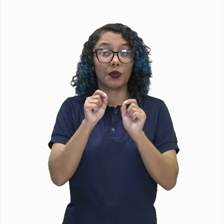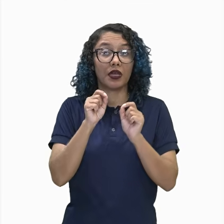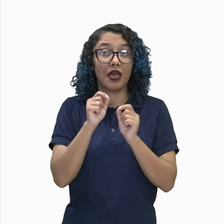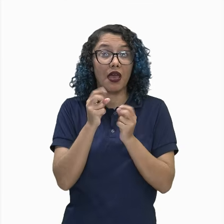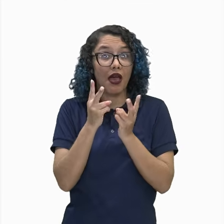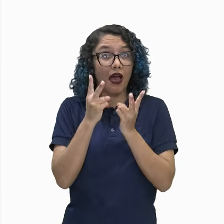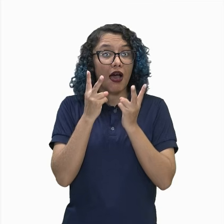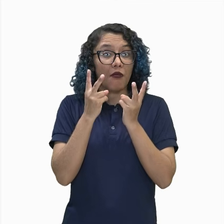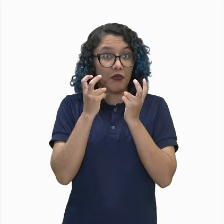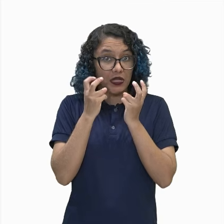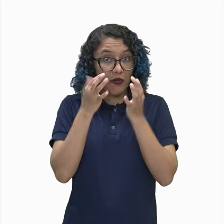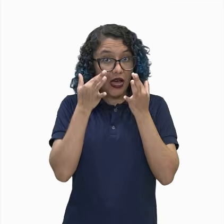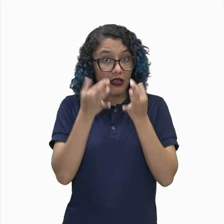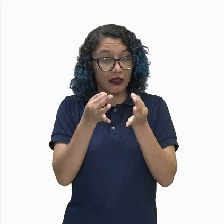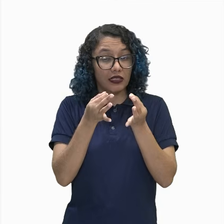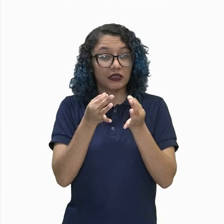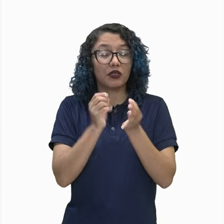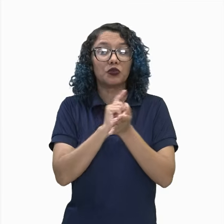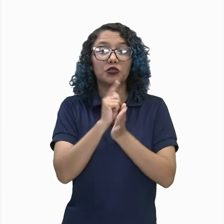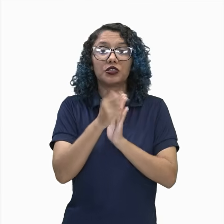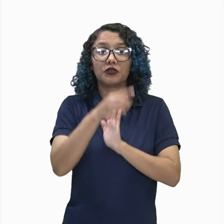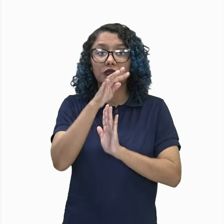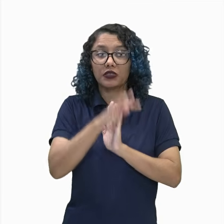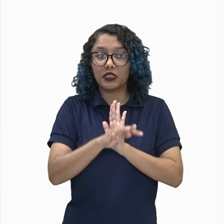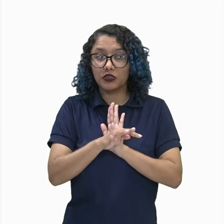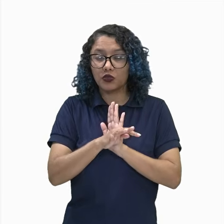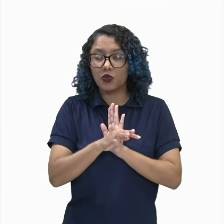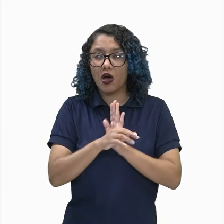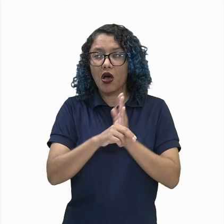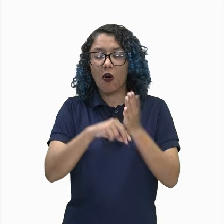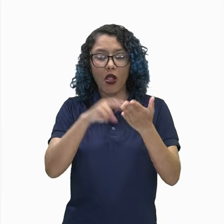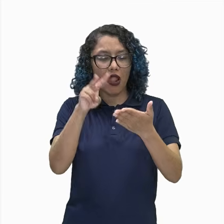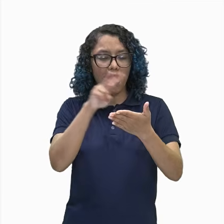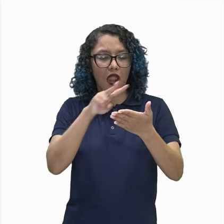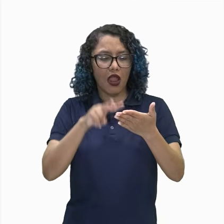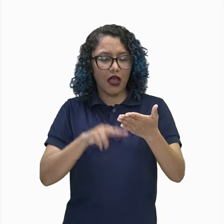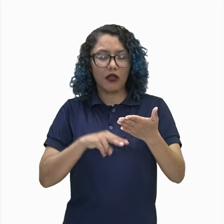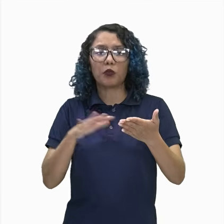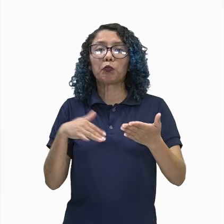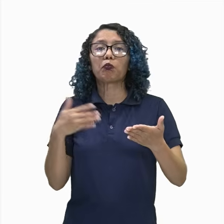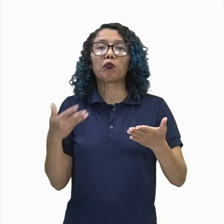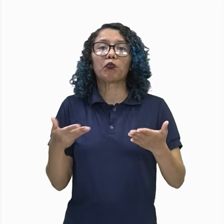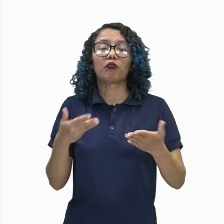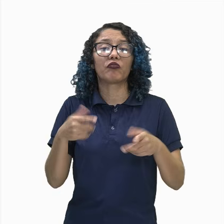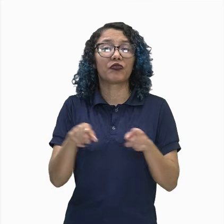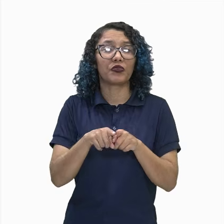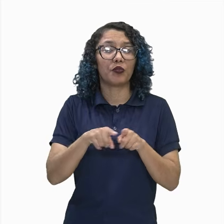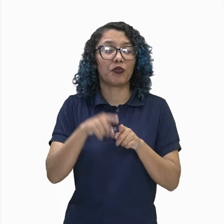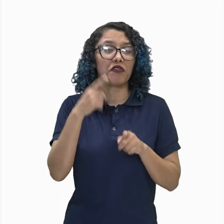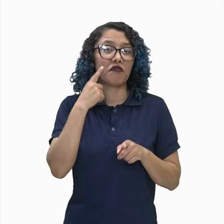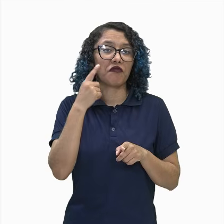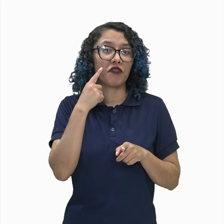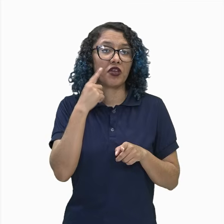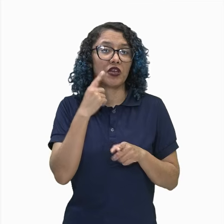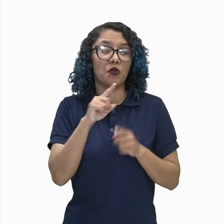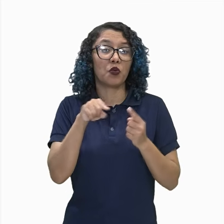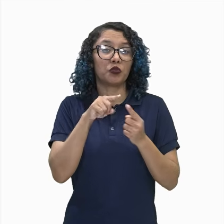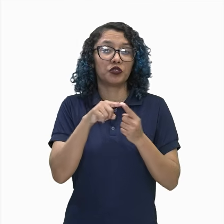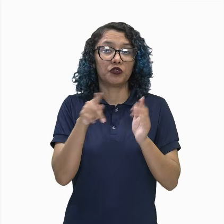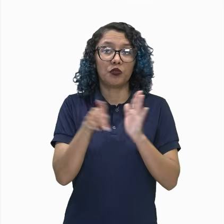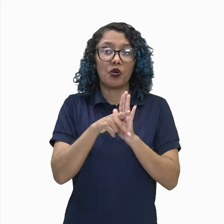observar qual é o gênero textual que eu estou lendo, com o qual eu estou interagindo, e verificar qual é o seu